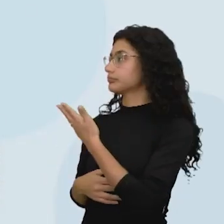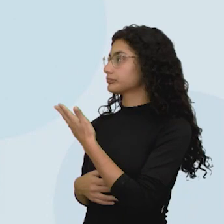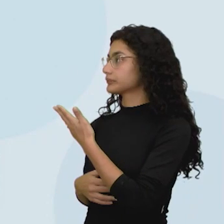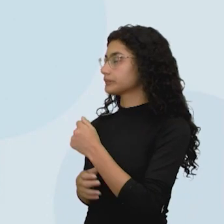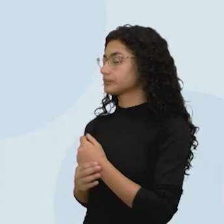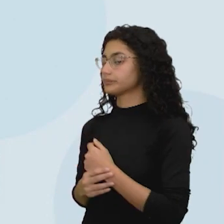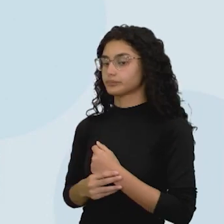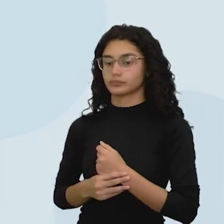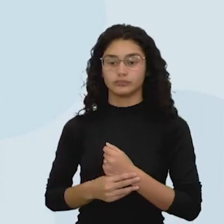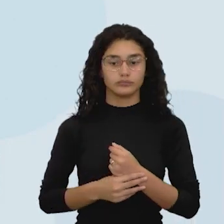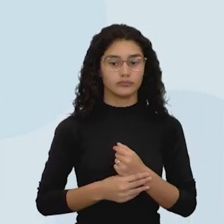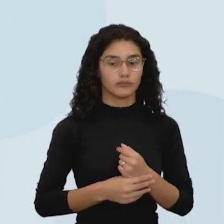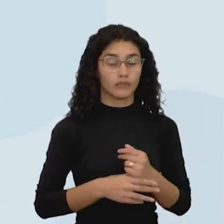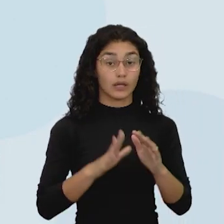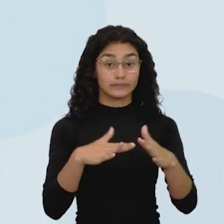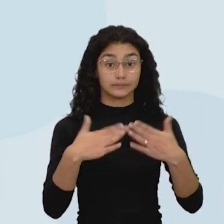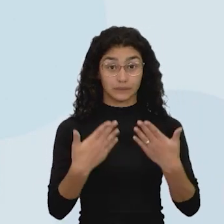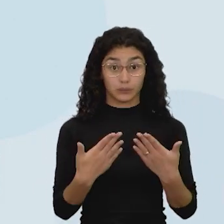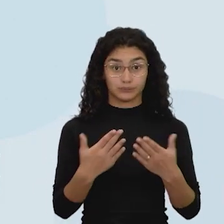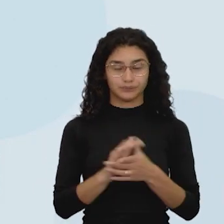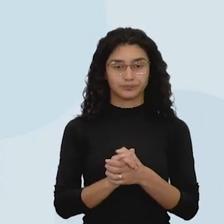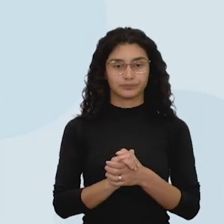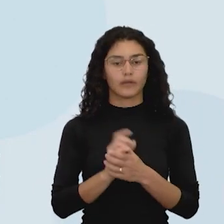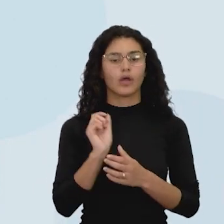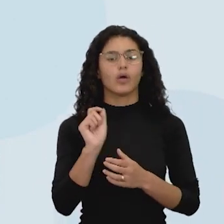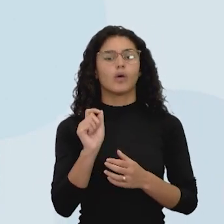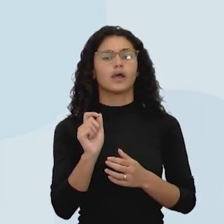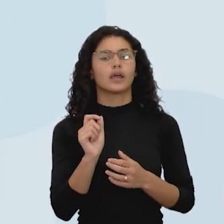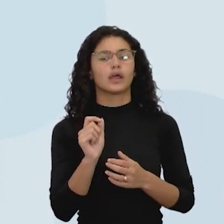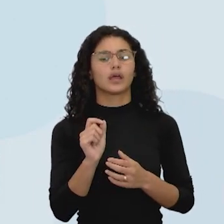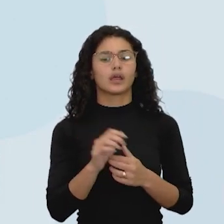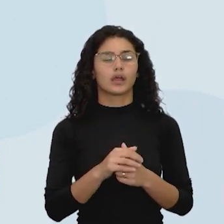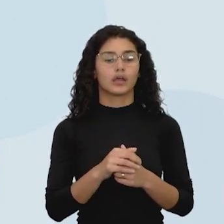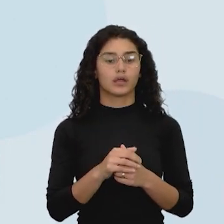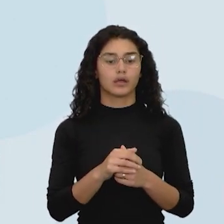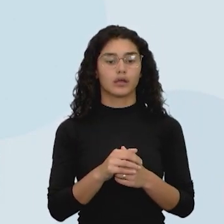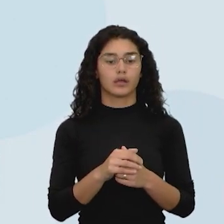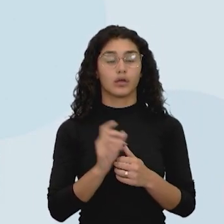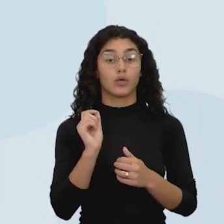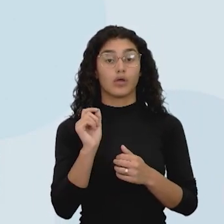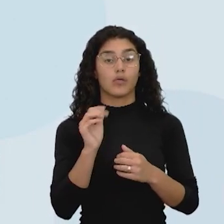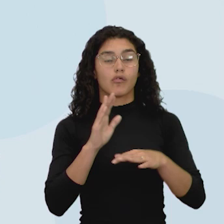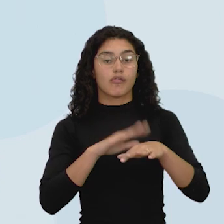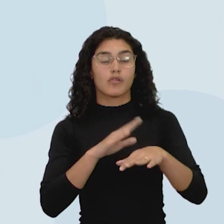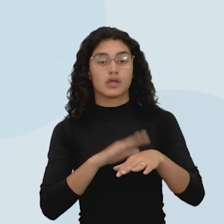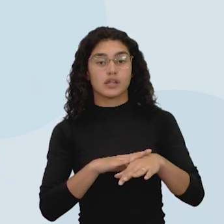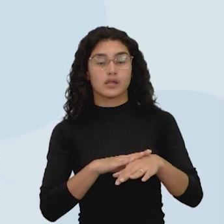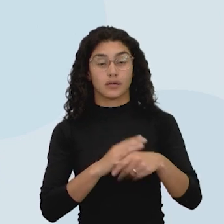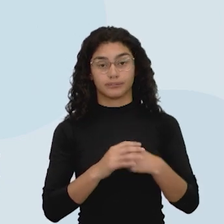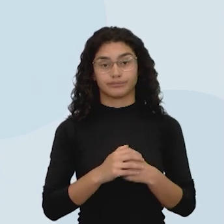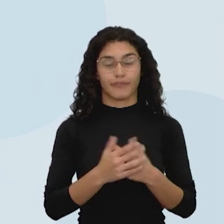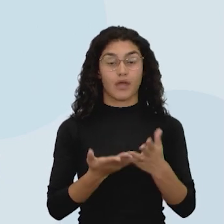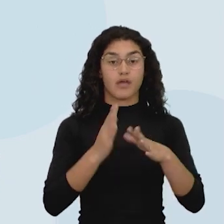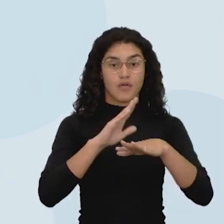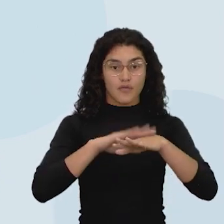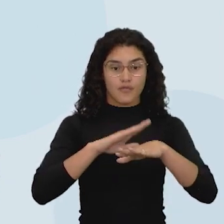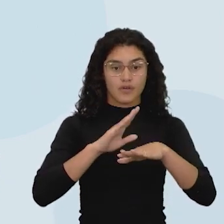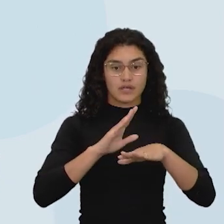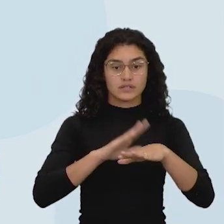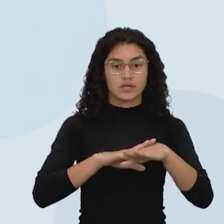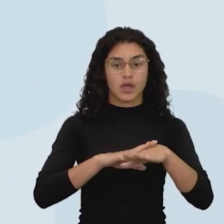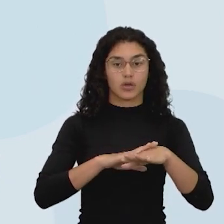Então, nesse experimento, o que eles colocaram, né? O que eles fizeram? Eles fizeram, então, um